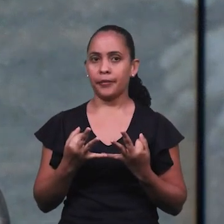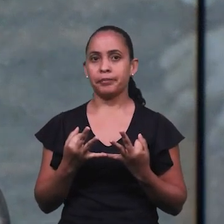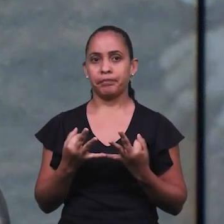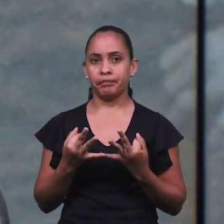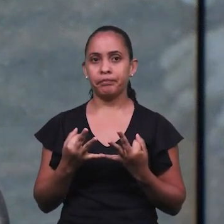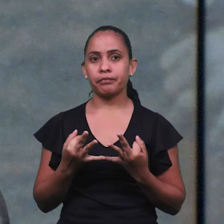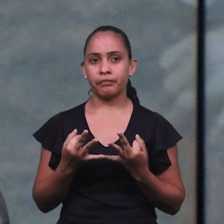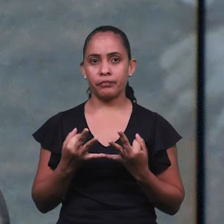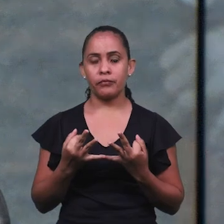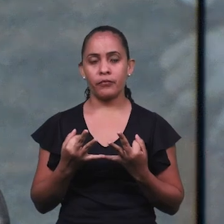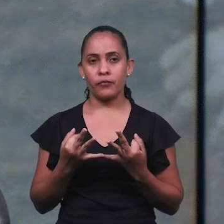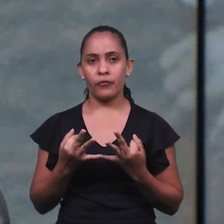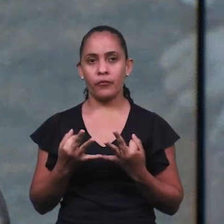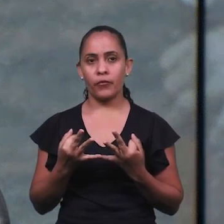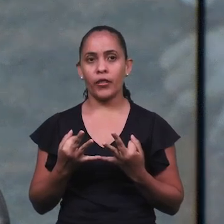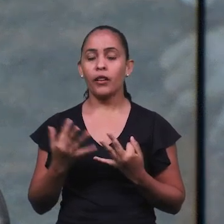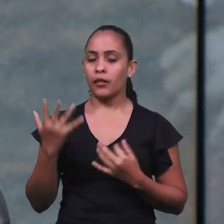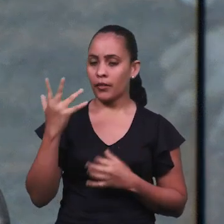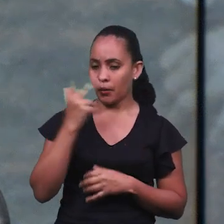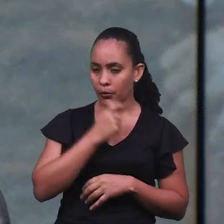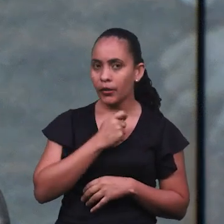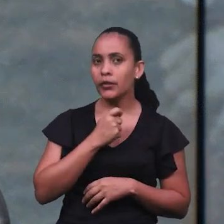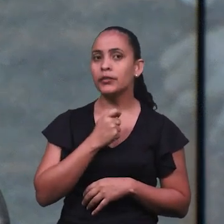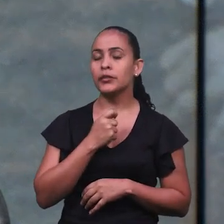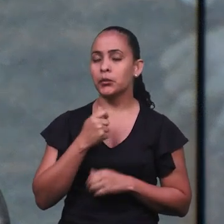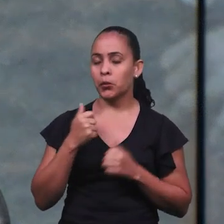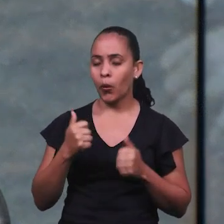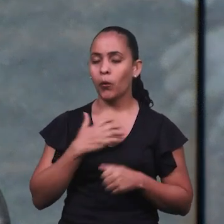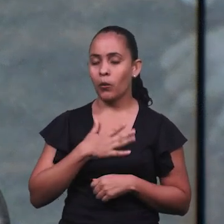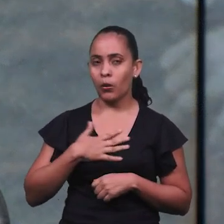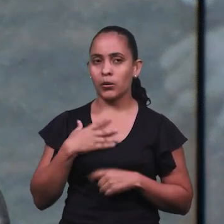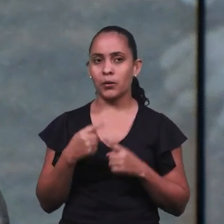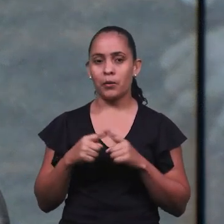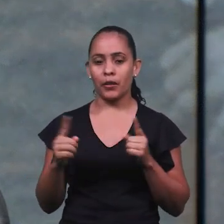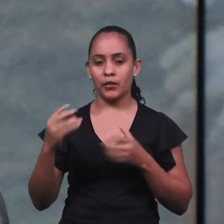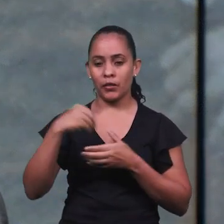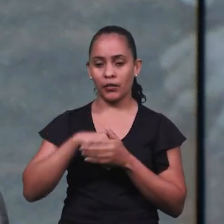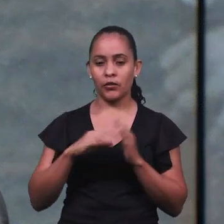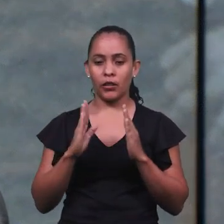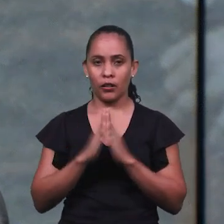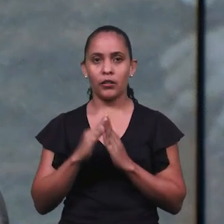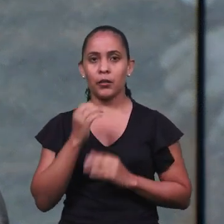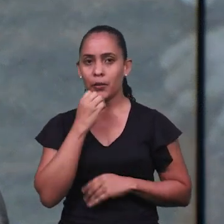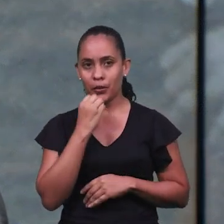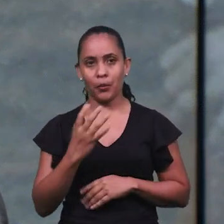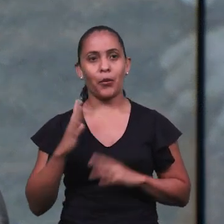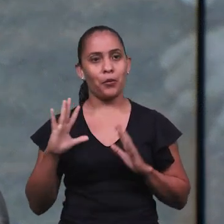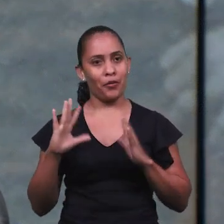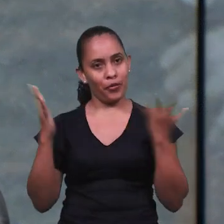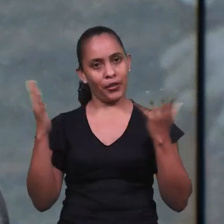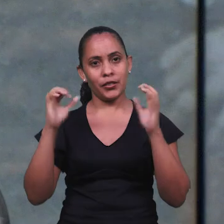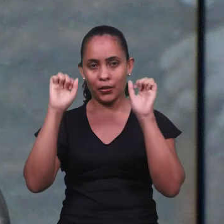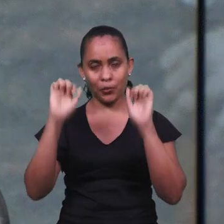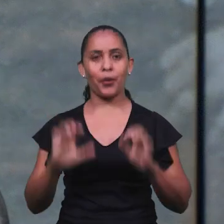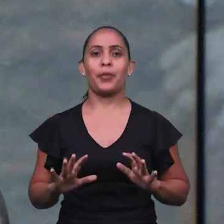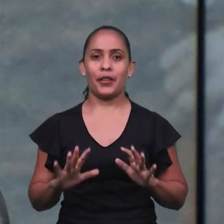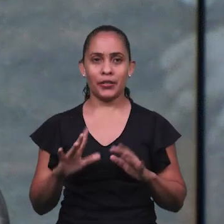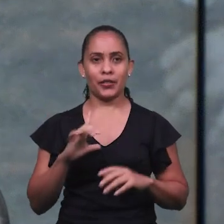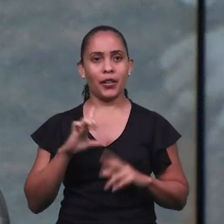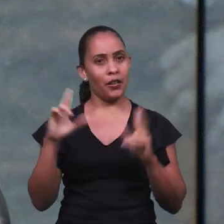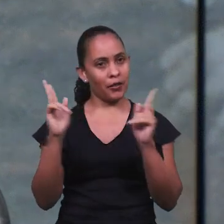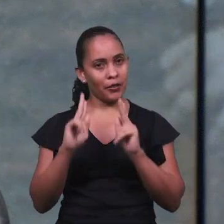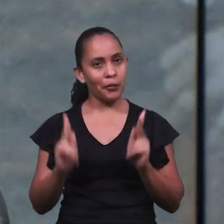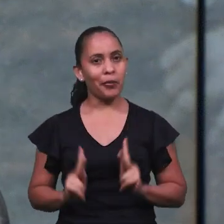Ou seja, o jardim tá bonito? Tá bonito, mas dentro de casa também tá bom, tá uma festa, tá uma bênção,